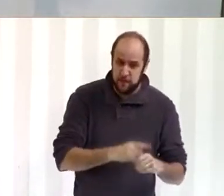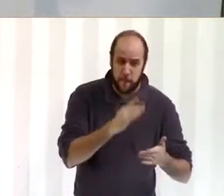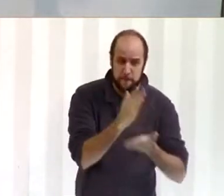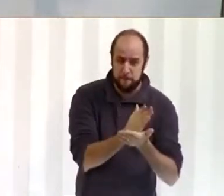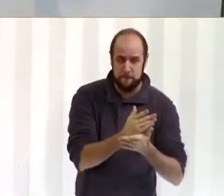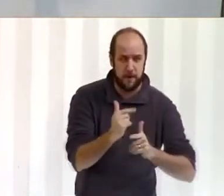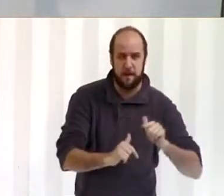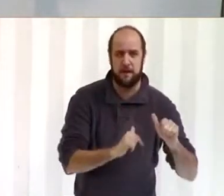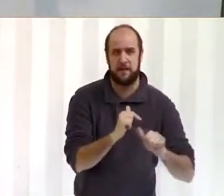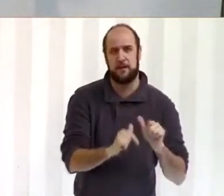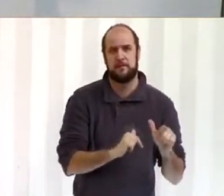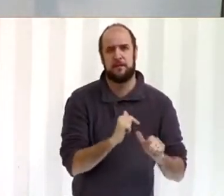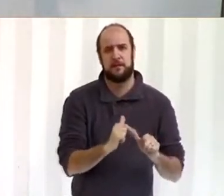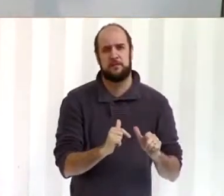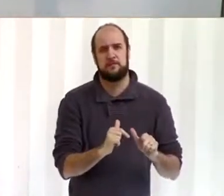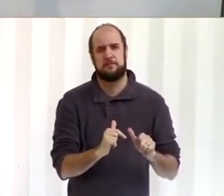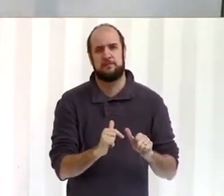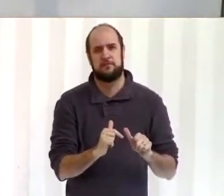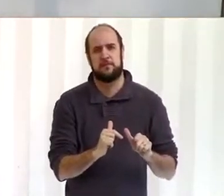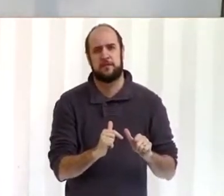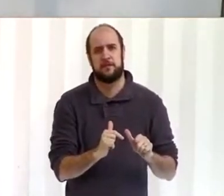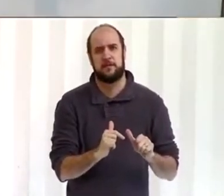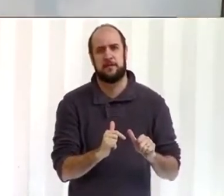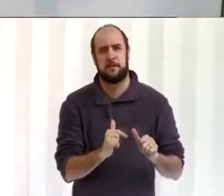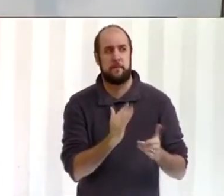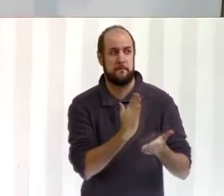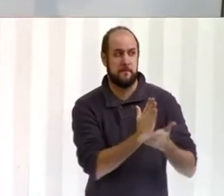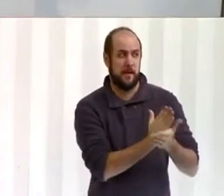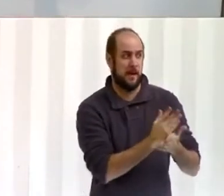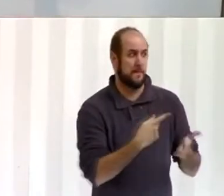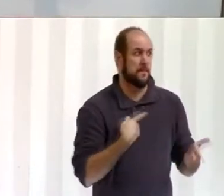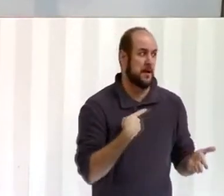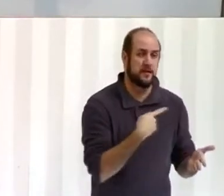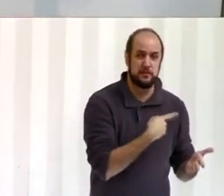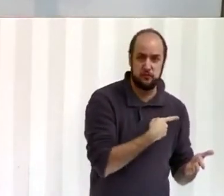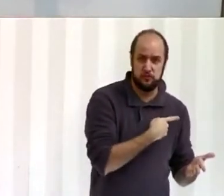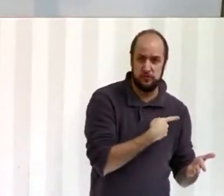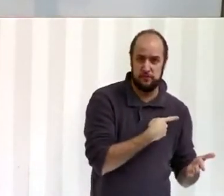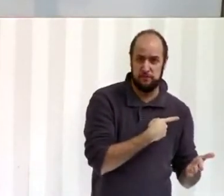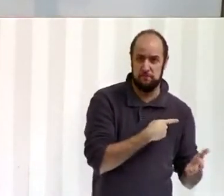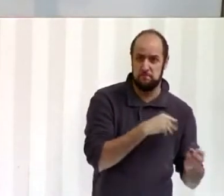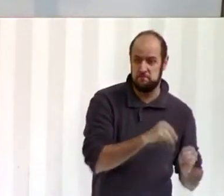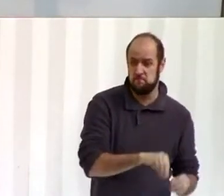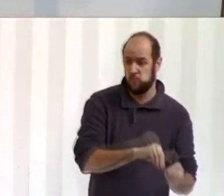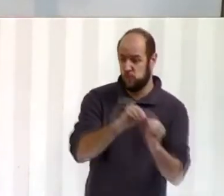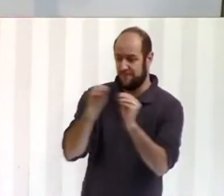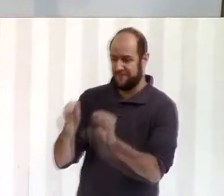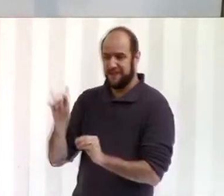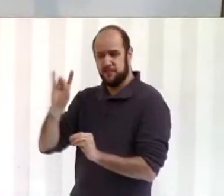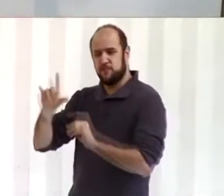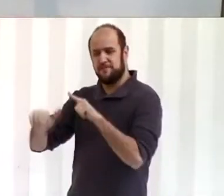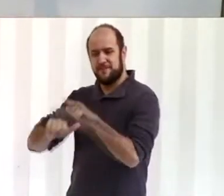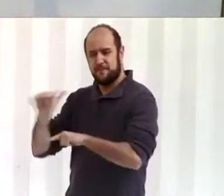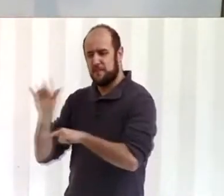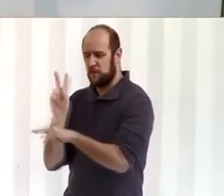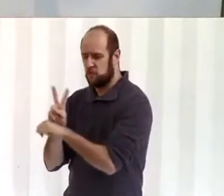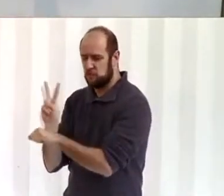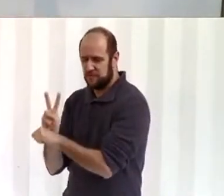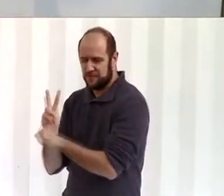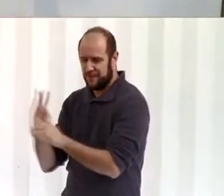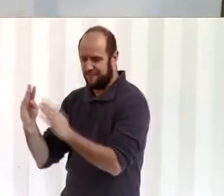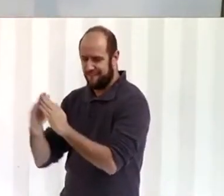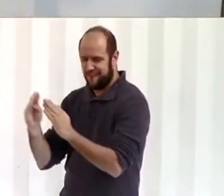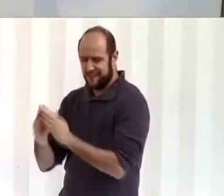ministério do pastorado para dar início ao ministério com orfanatos, para cuidar das